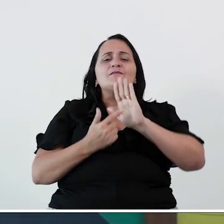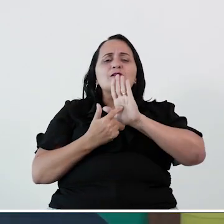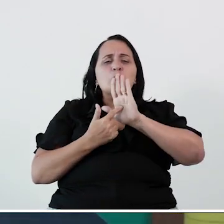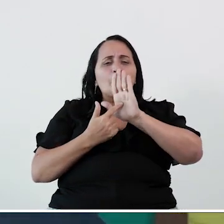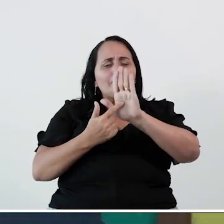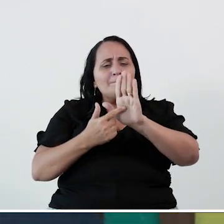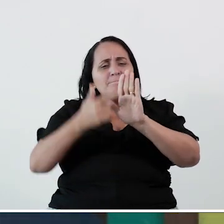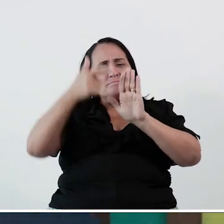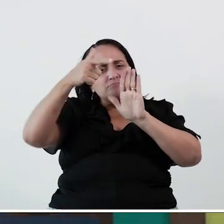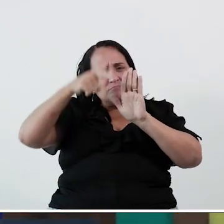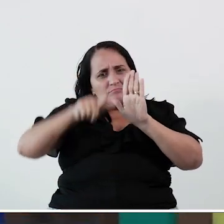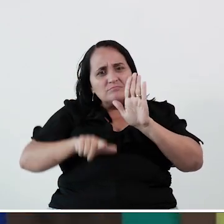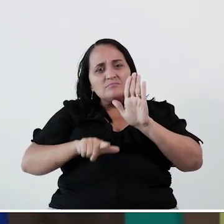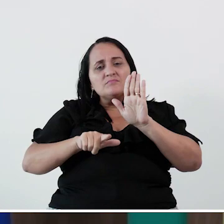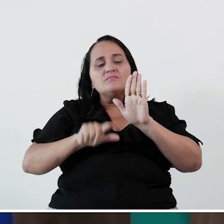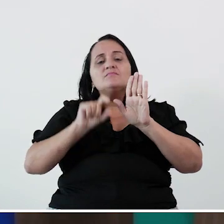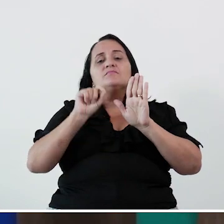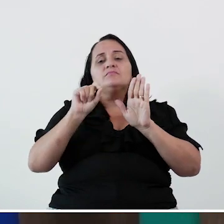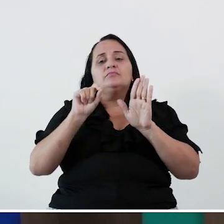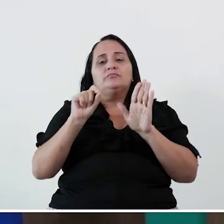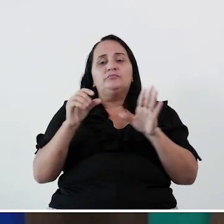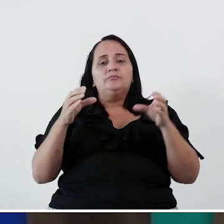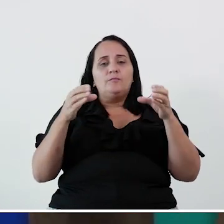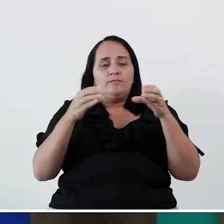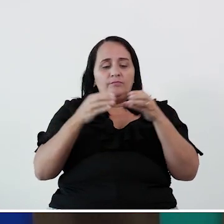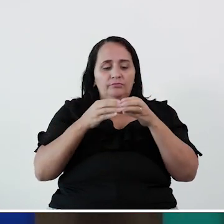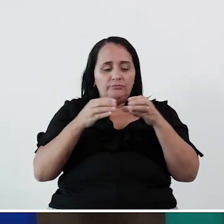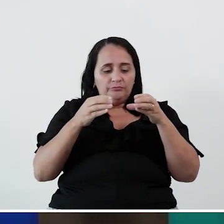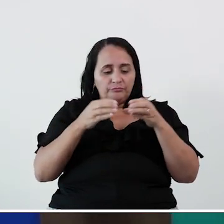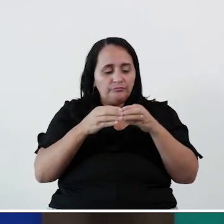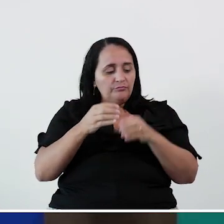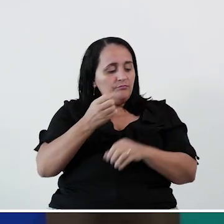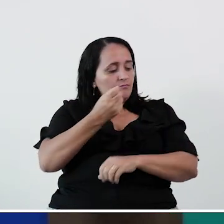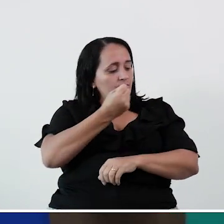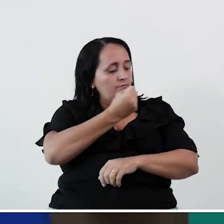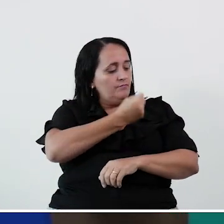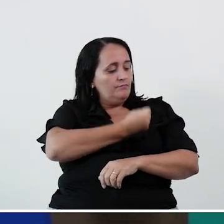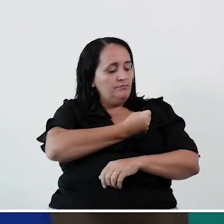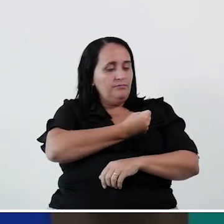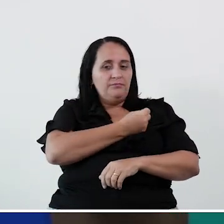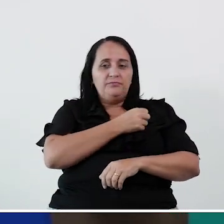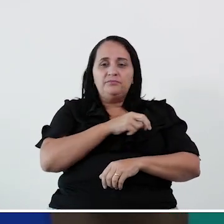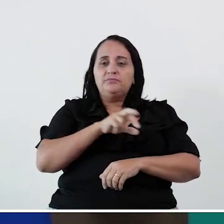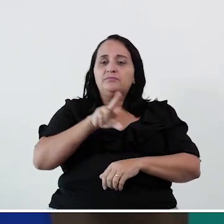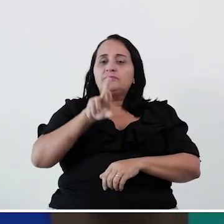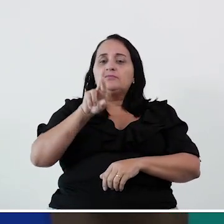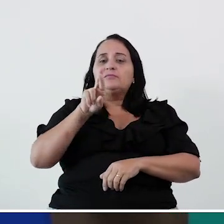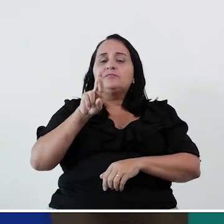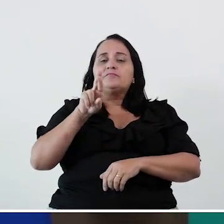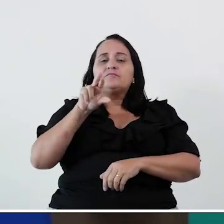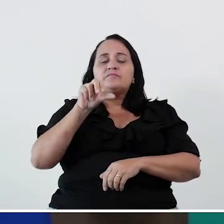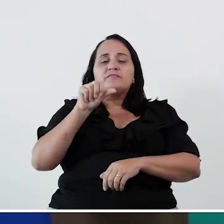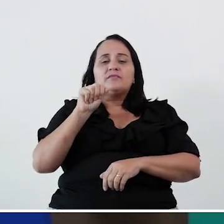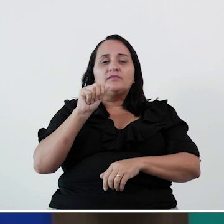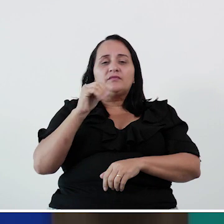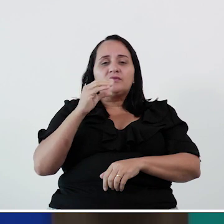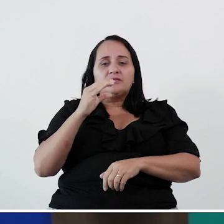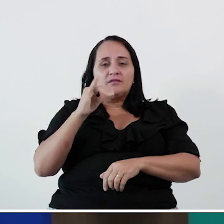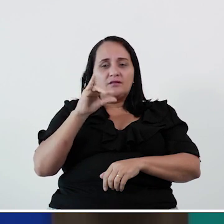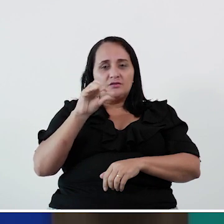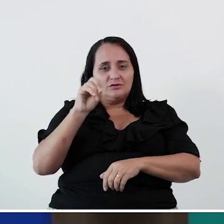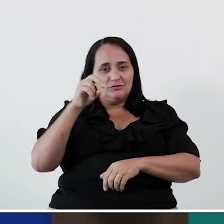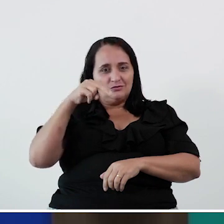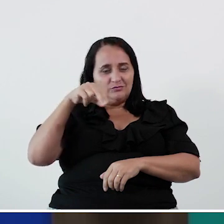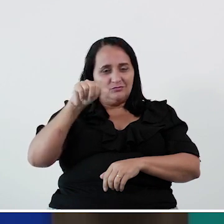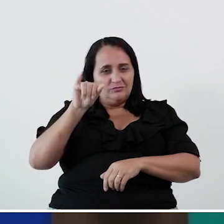vocês o conjunto dos números racionais. O conjunto dos números racionais é o conjunto